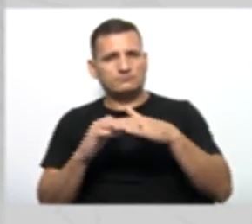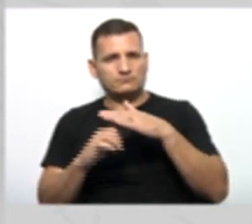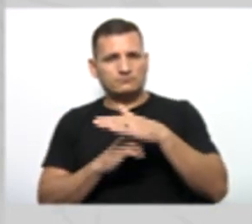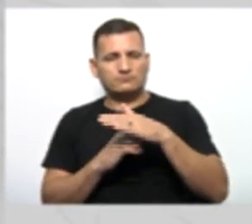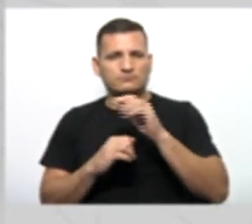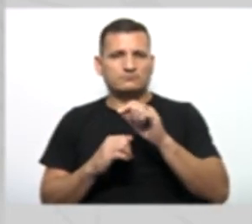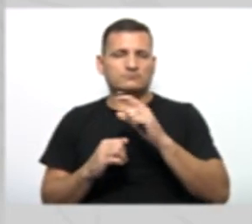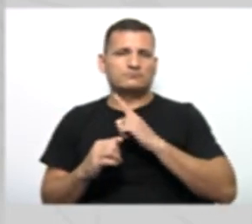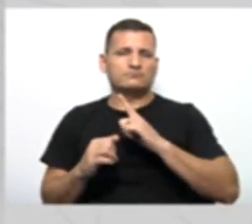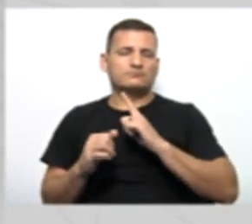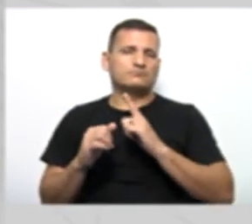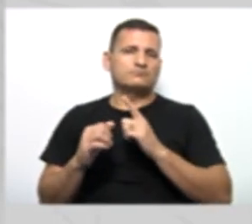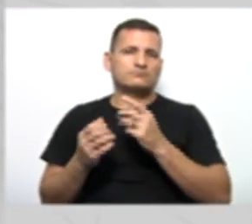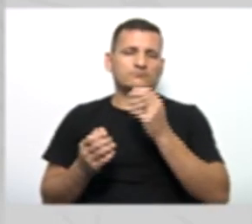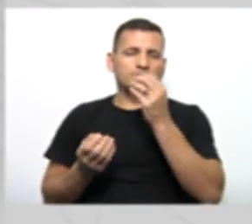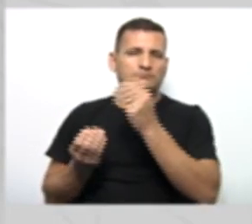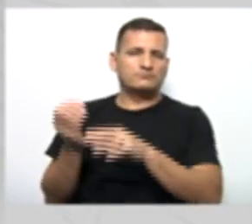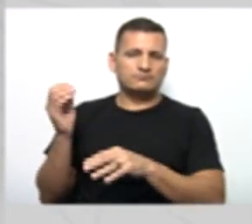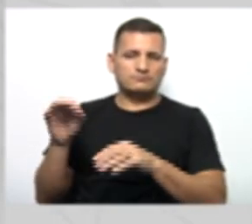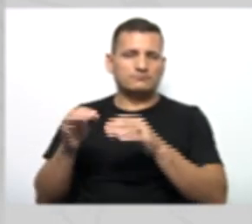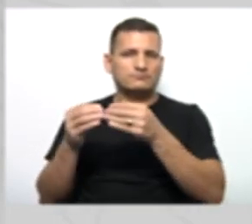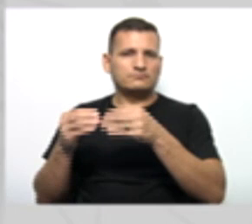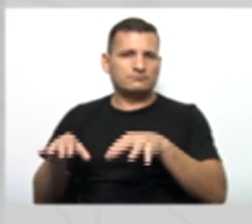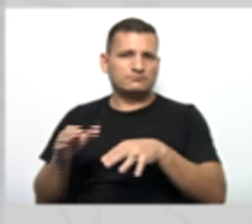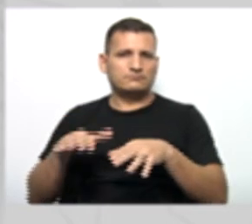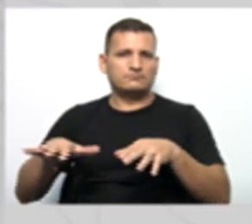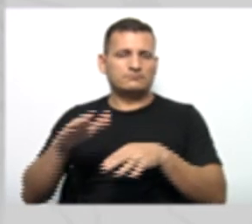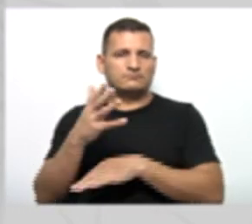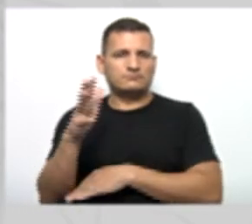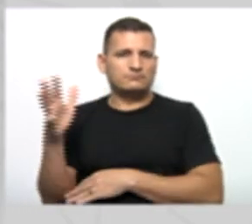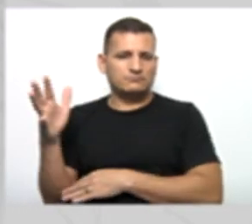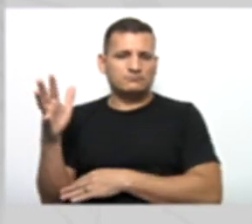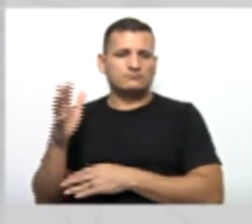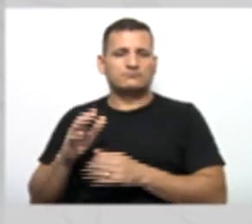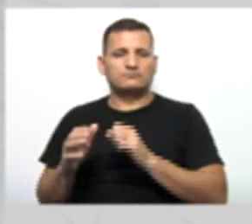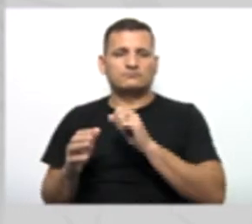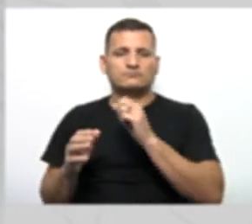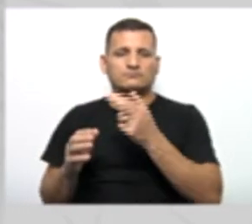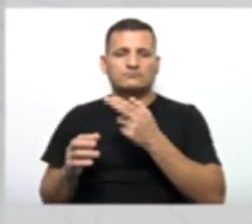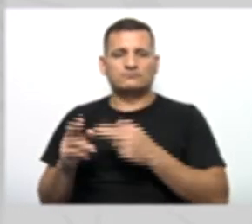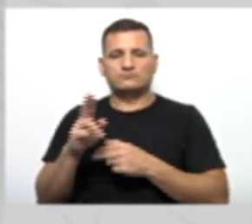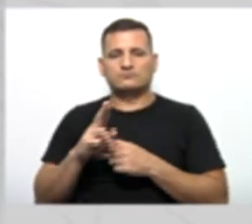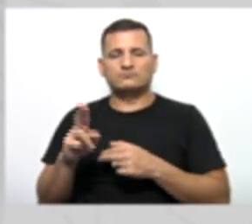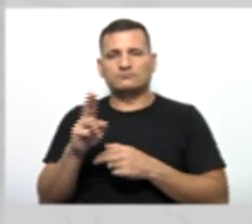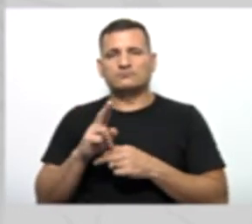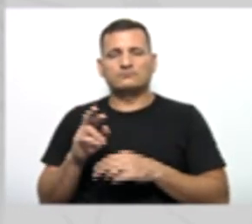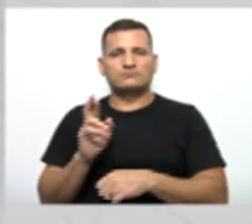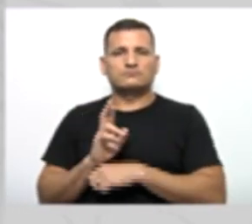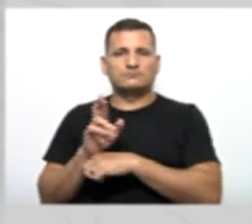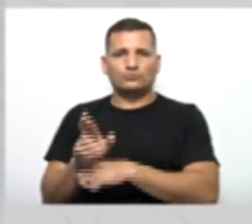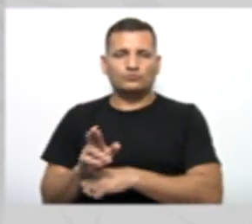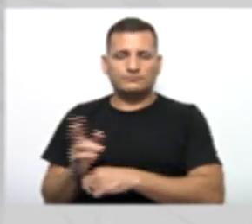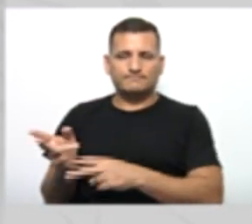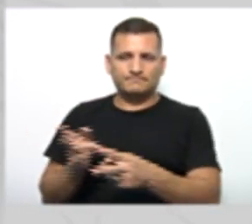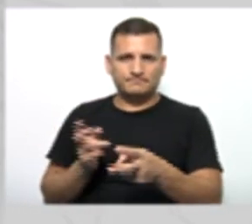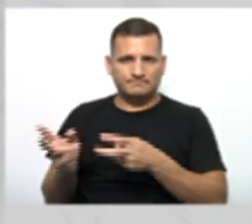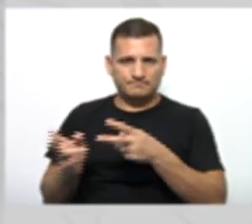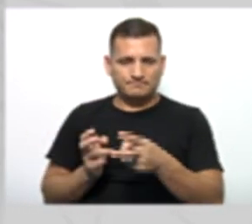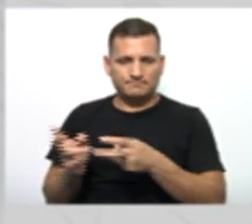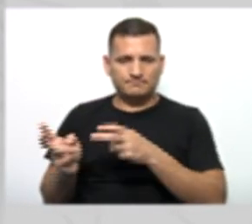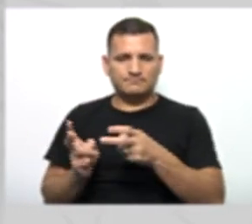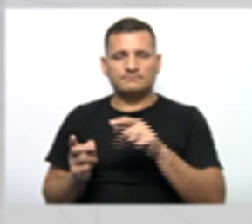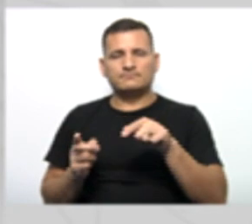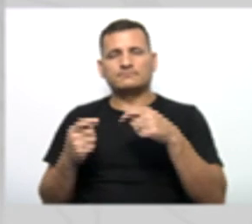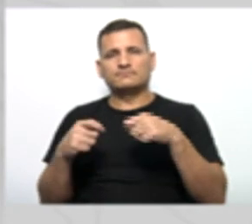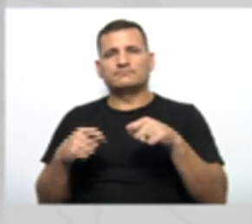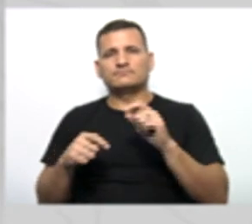poluidor, capaz de causar degradação ambiental, ou ainda que utilize recursos ambientais, necessita de